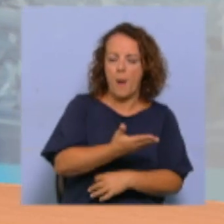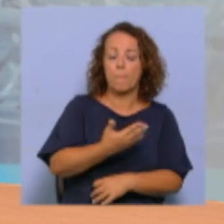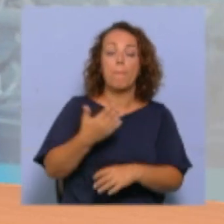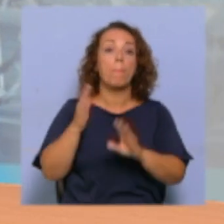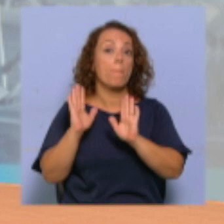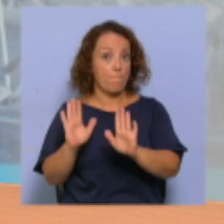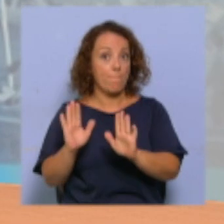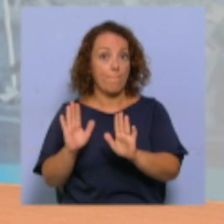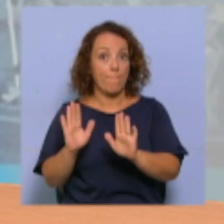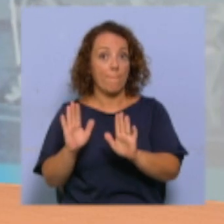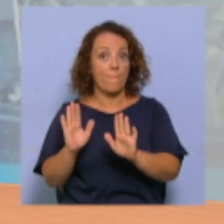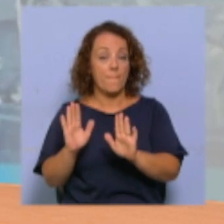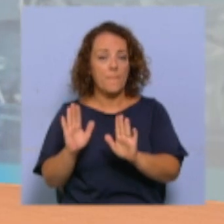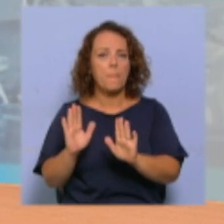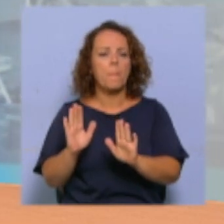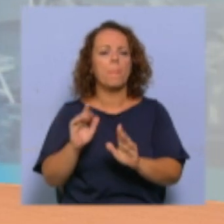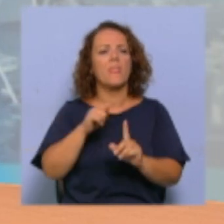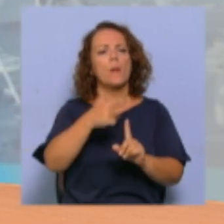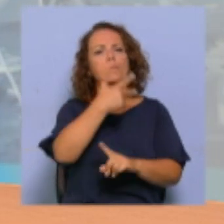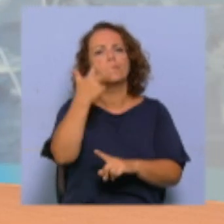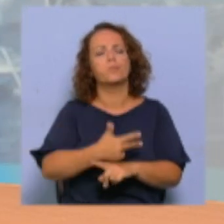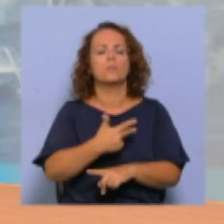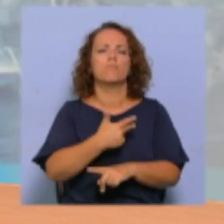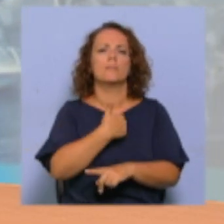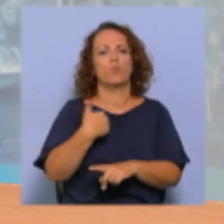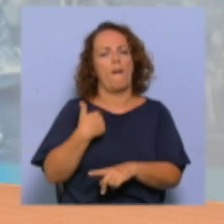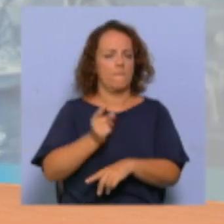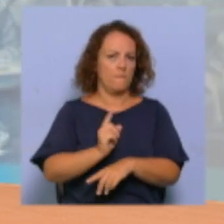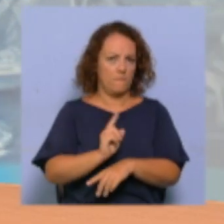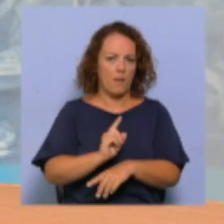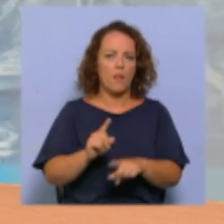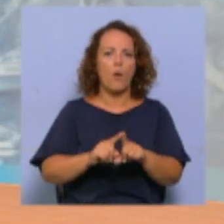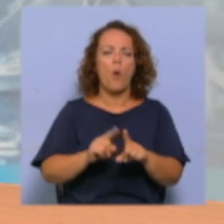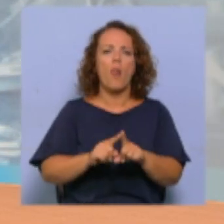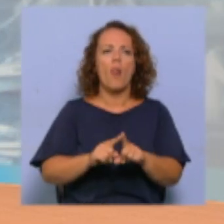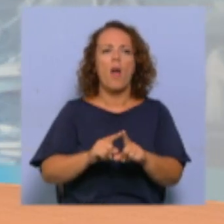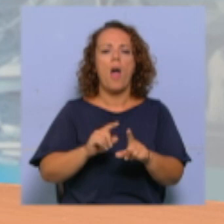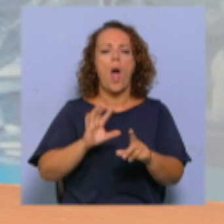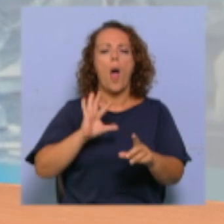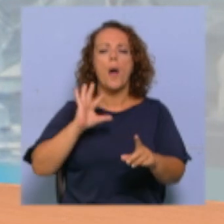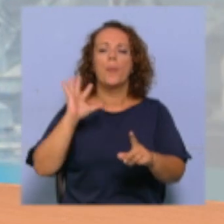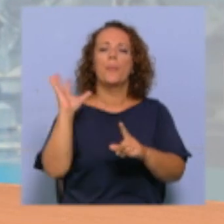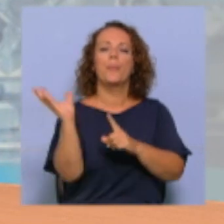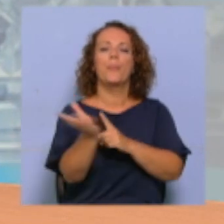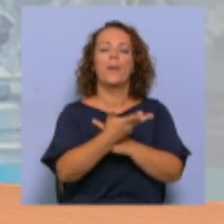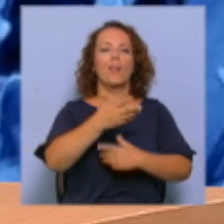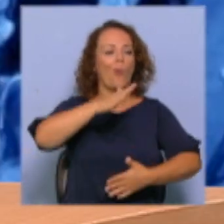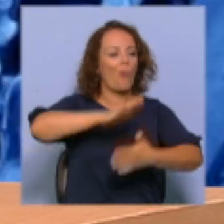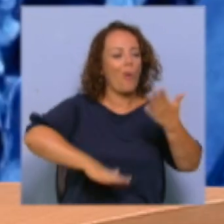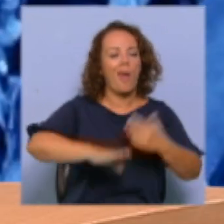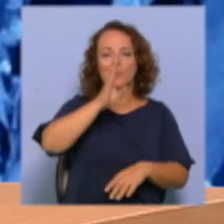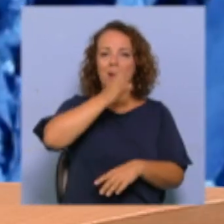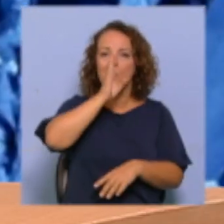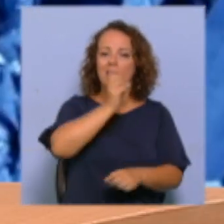entanto, também não é 100% saudável a pessoa afastar-se do ambiente não é. dos seus colegas habituais de